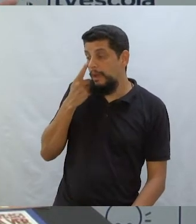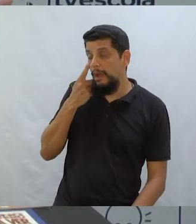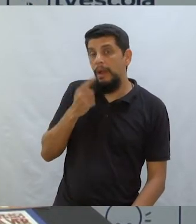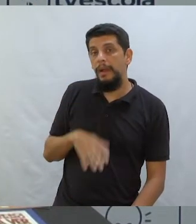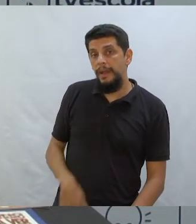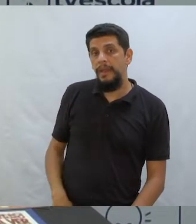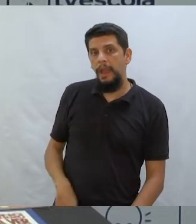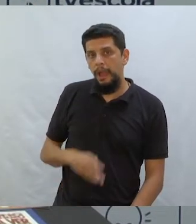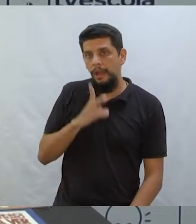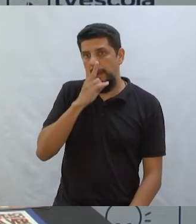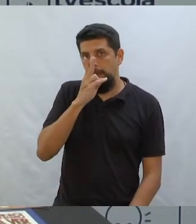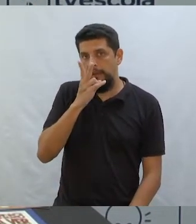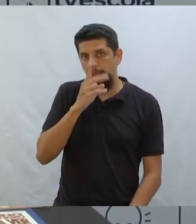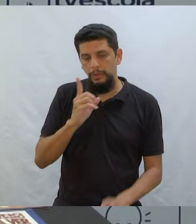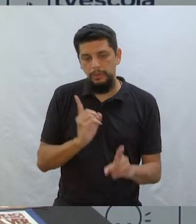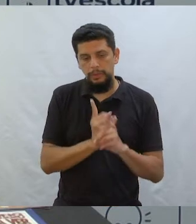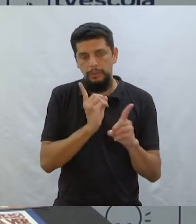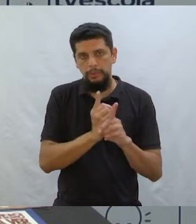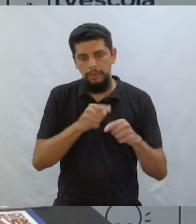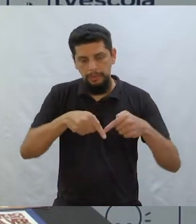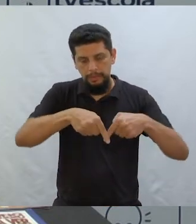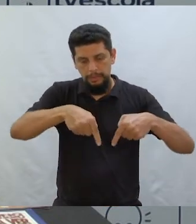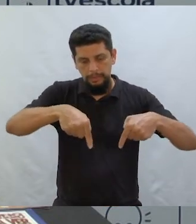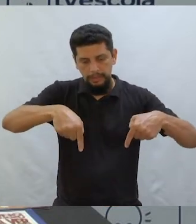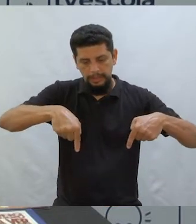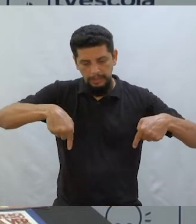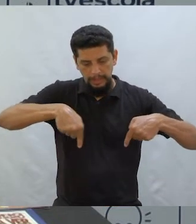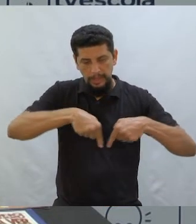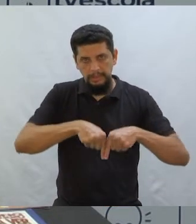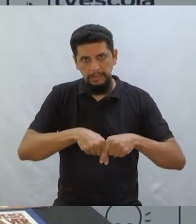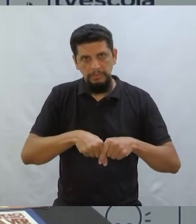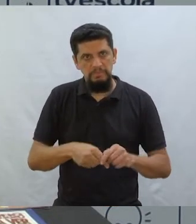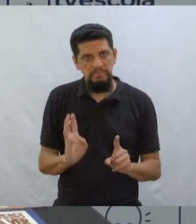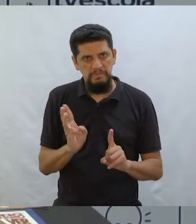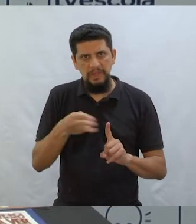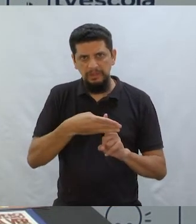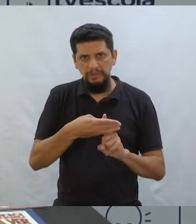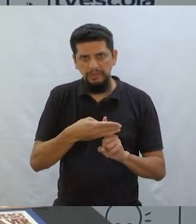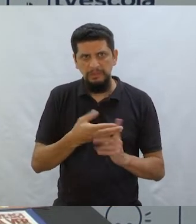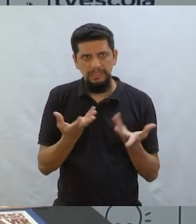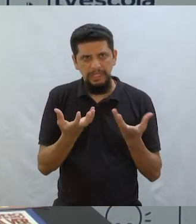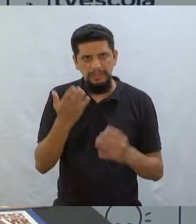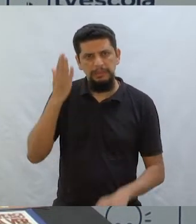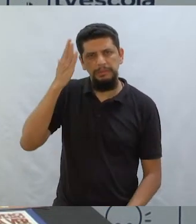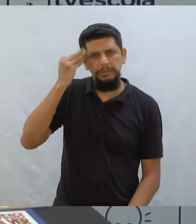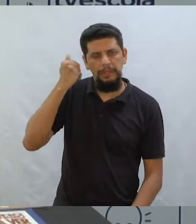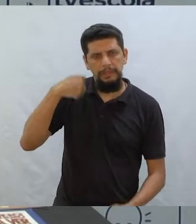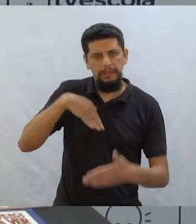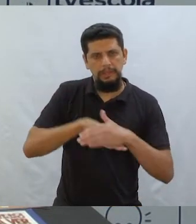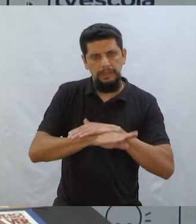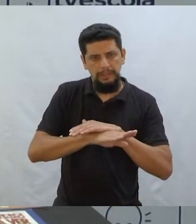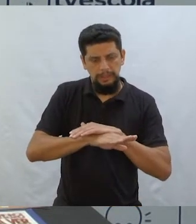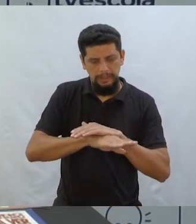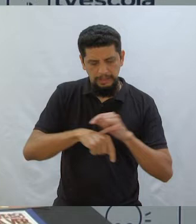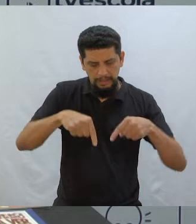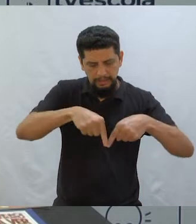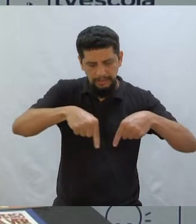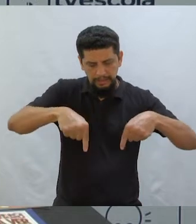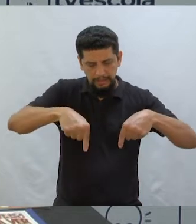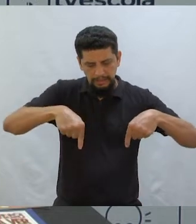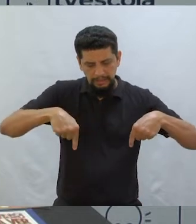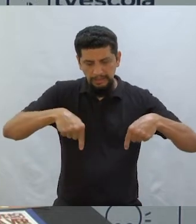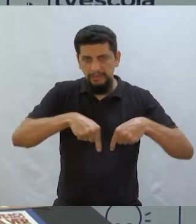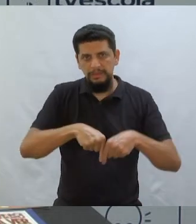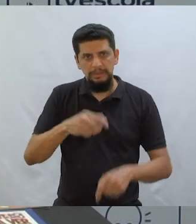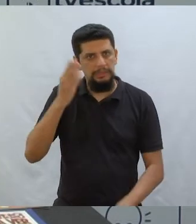diz eu achei uma sala misteriosa você também ia ficar curioso para saber você também ia querer ir nessa sala misteriosa